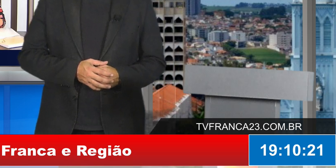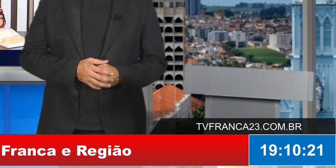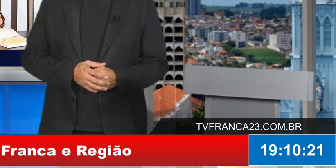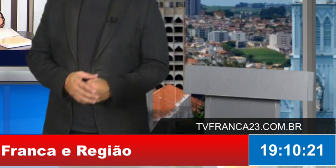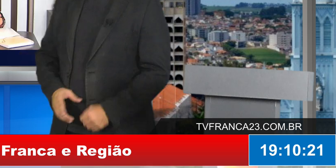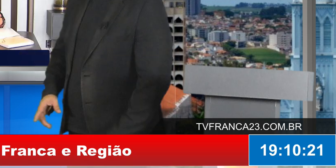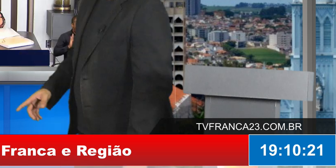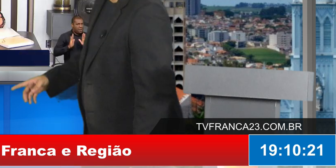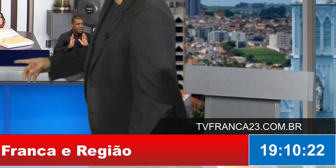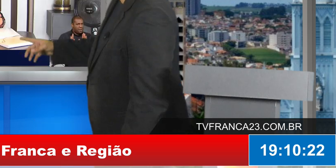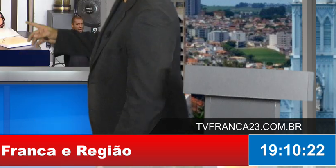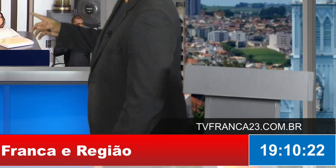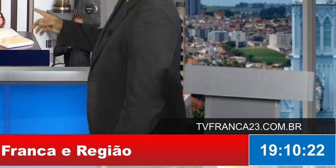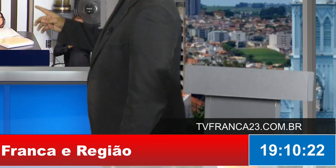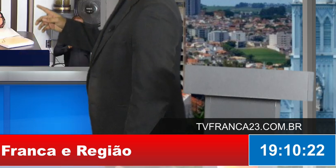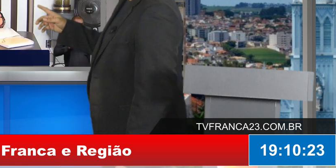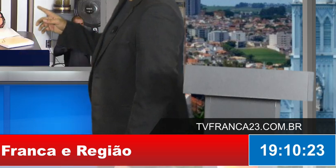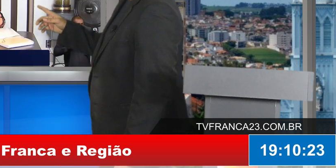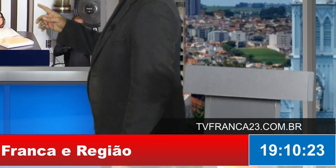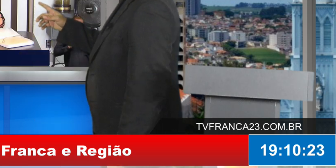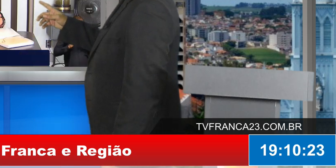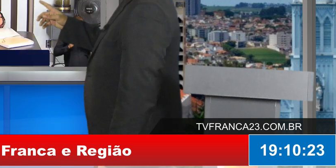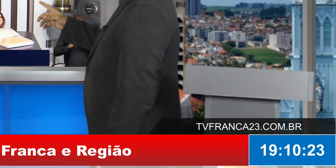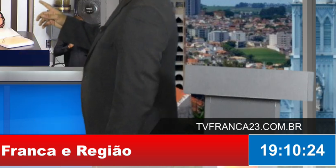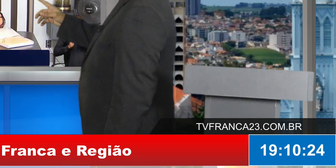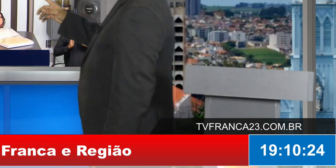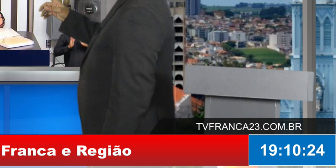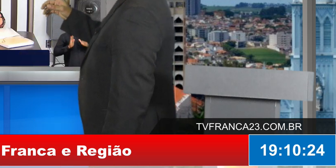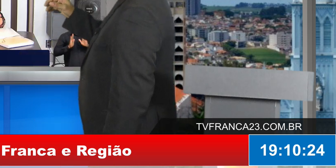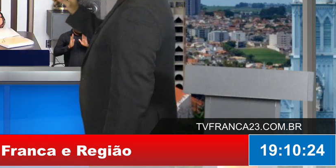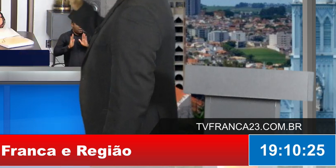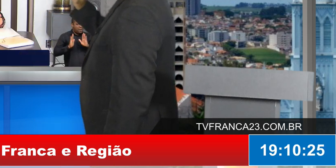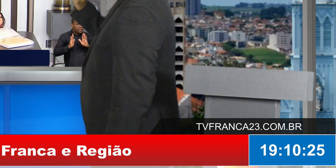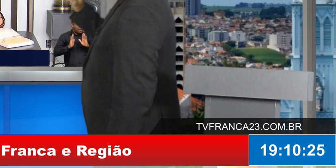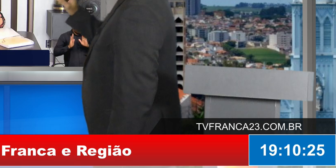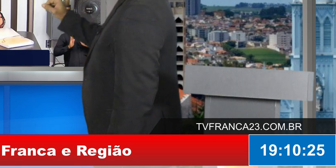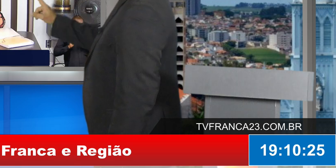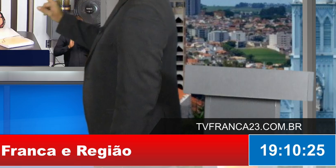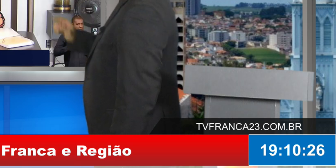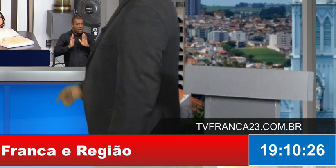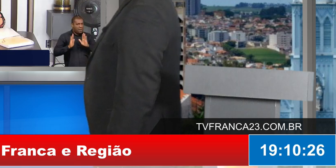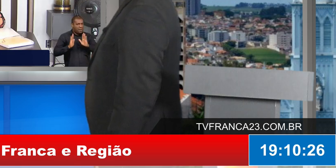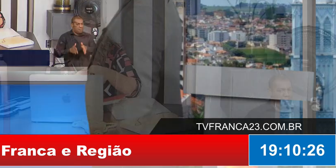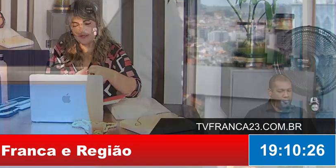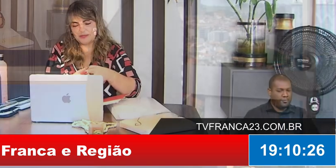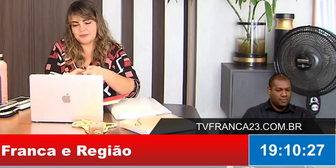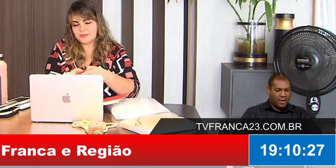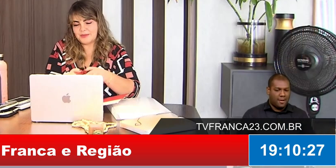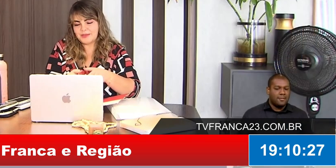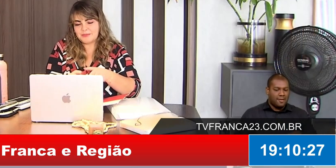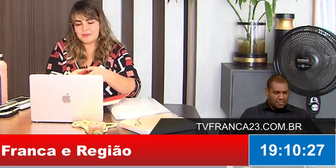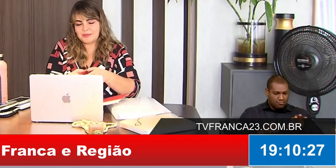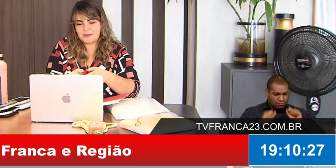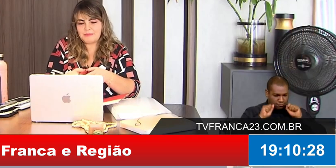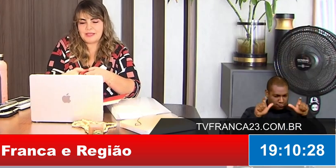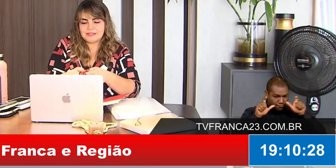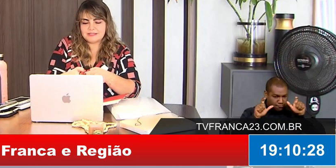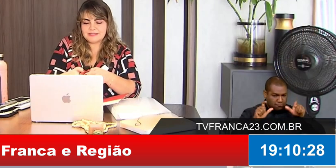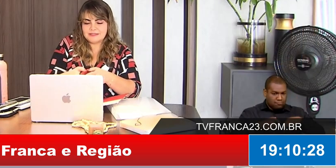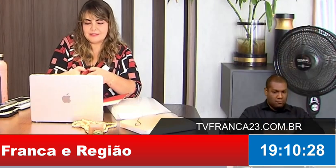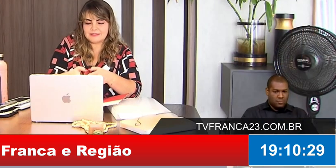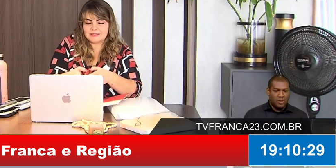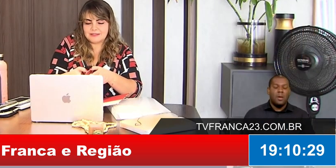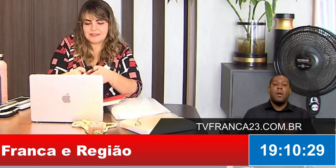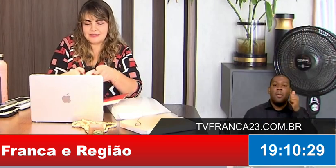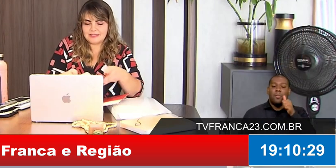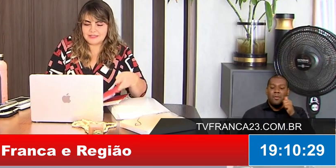da declaração do Imposto de Renda. Já está aqui a reportagem, vamos ver, joga na tela, começa na sexta-feira. A Diana gosta de